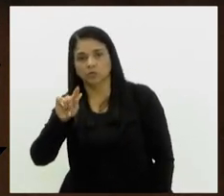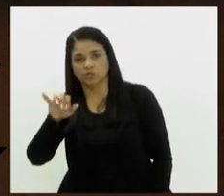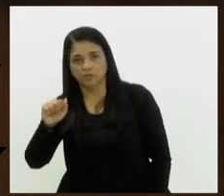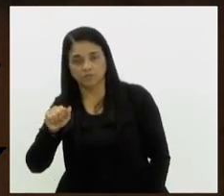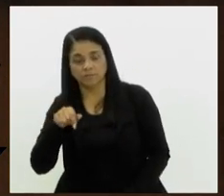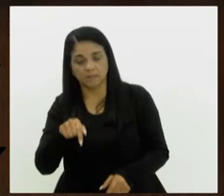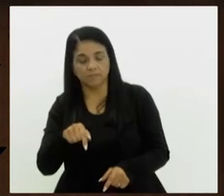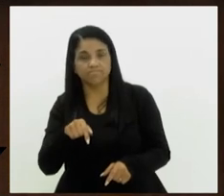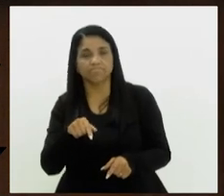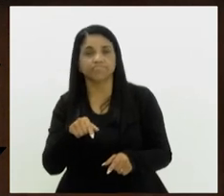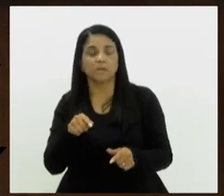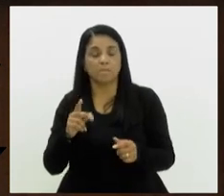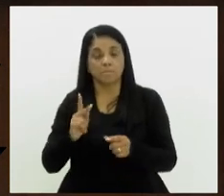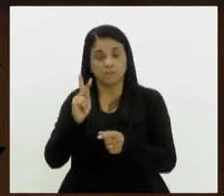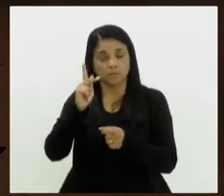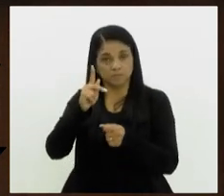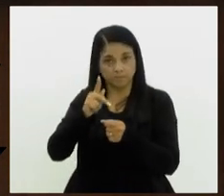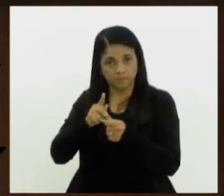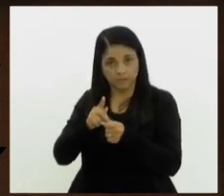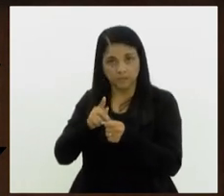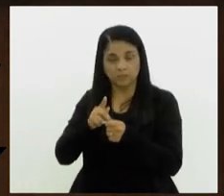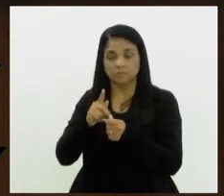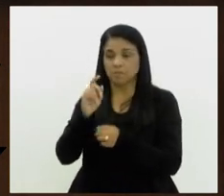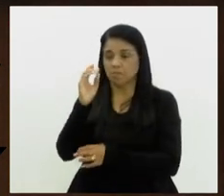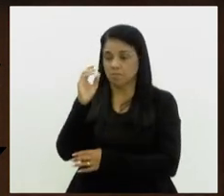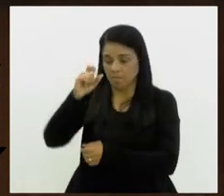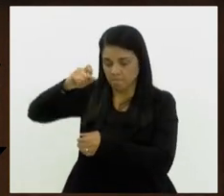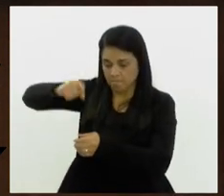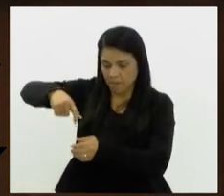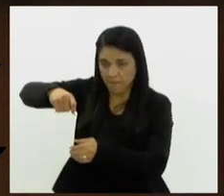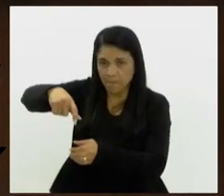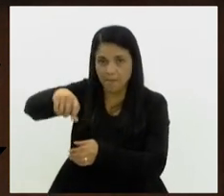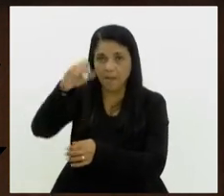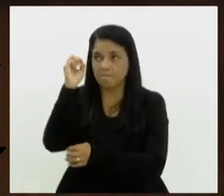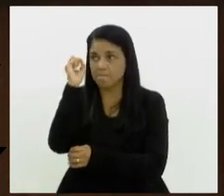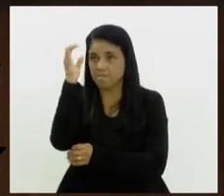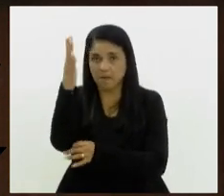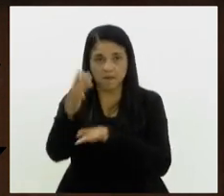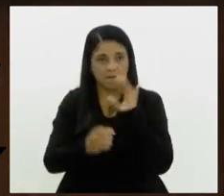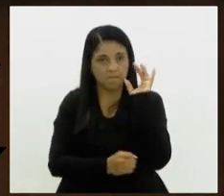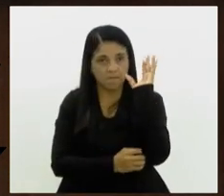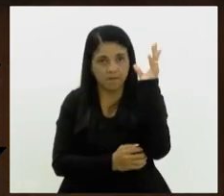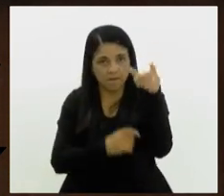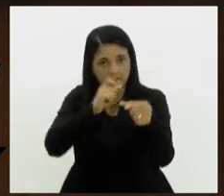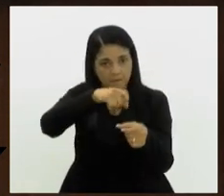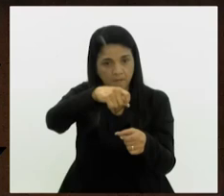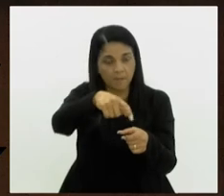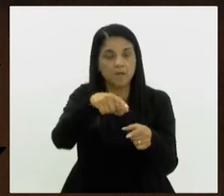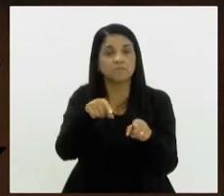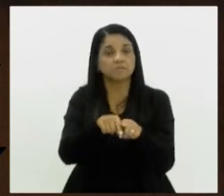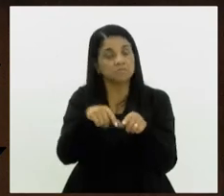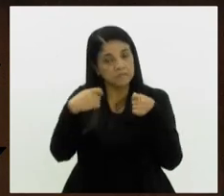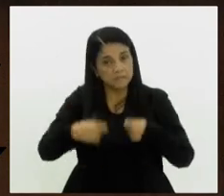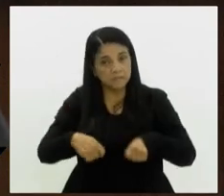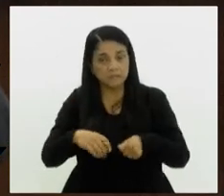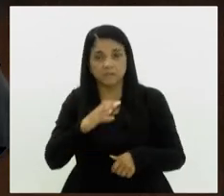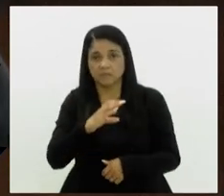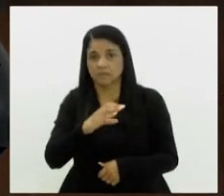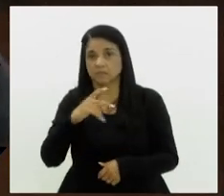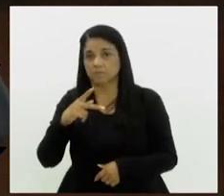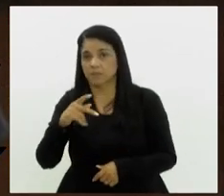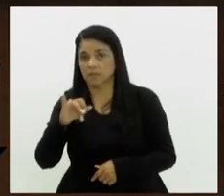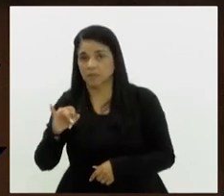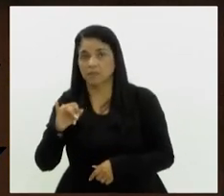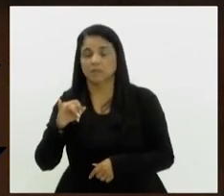A Petrobras deveria ter plantado mudas, fortalecido as matas ciliares, debate que a gente fez muito na CPI da crise hídrica, e não cumpriu